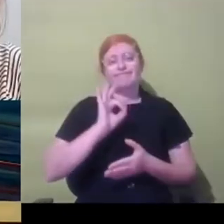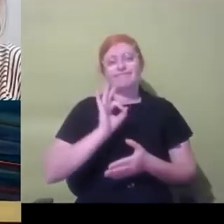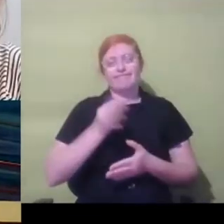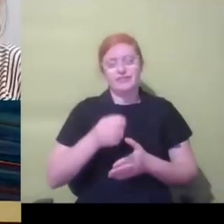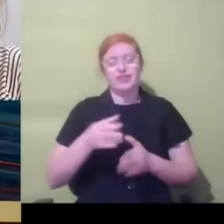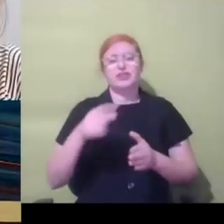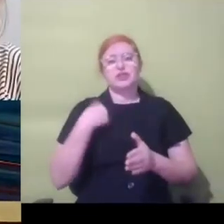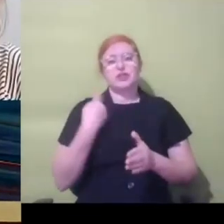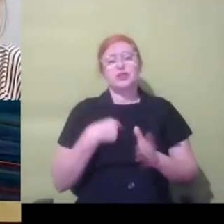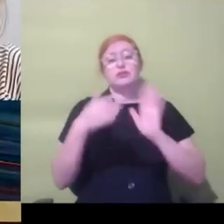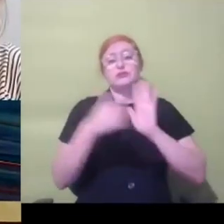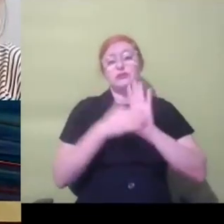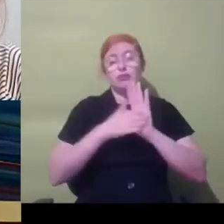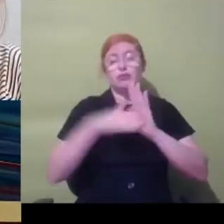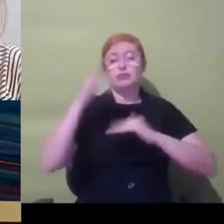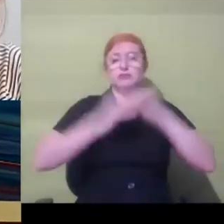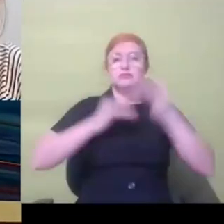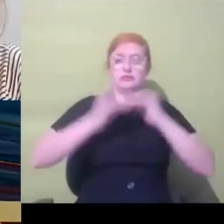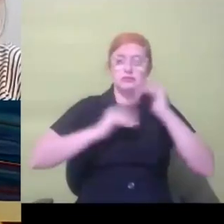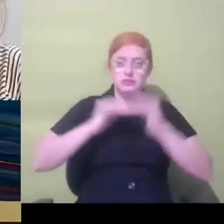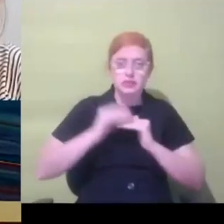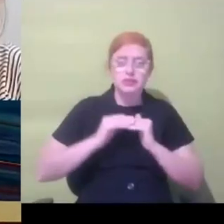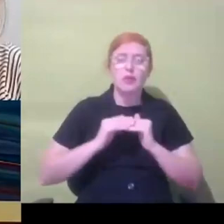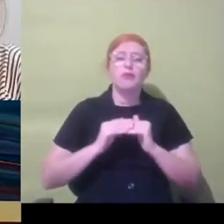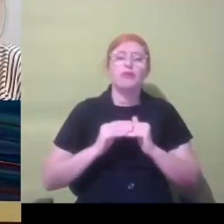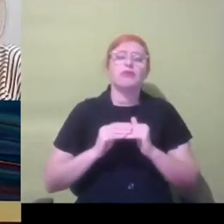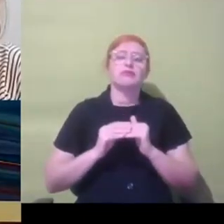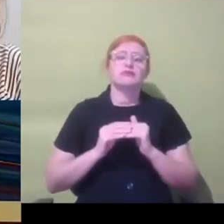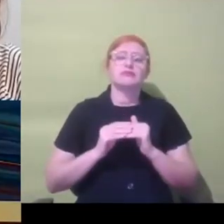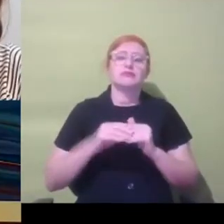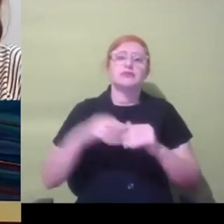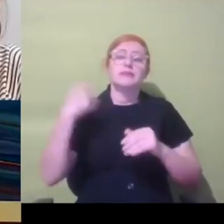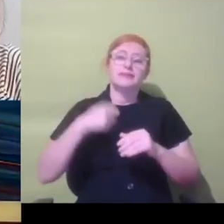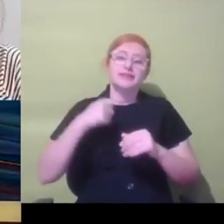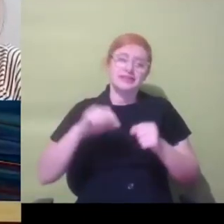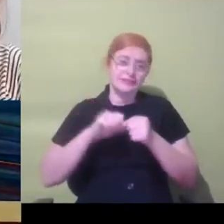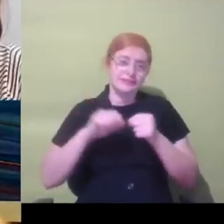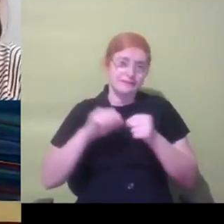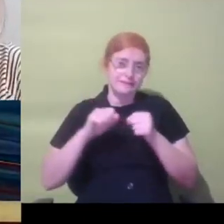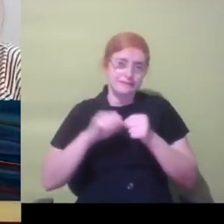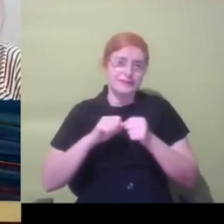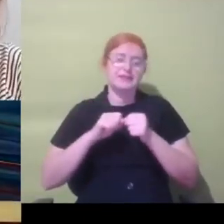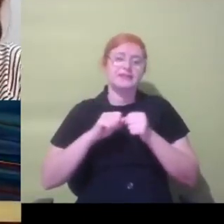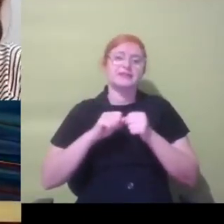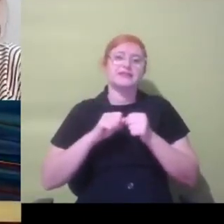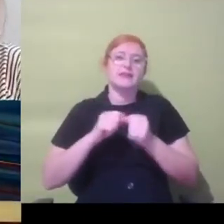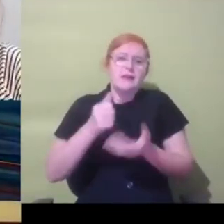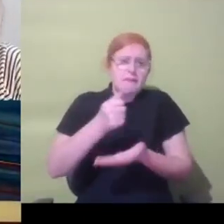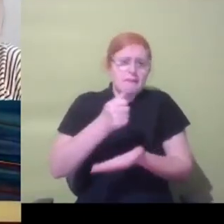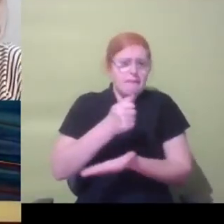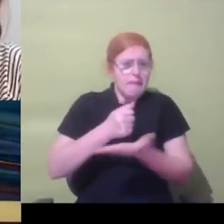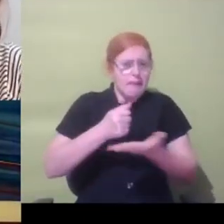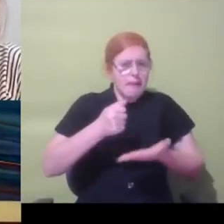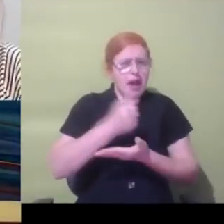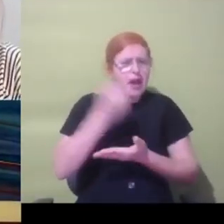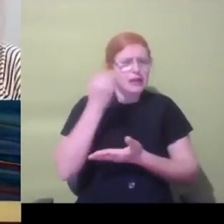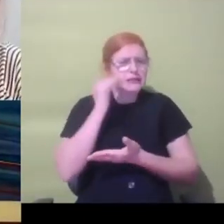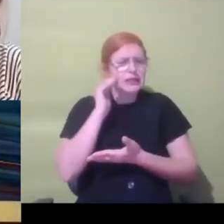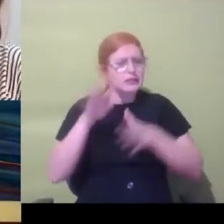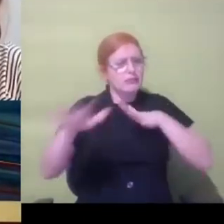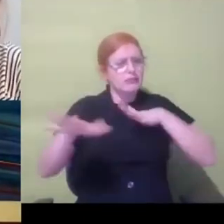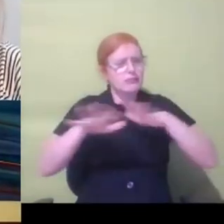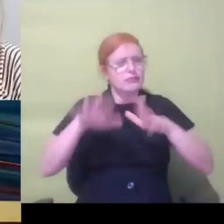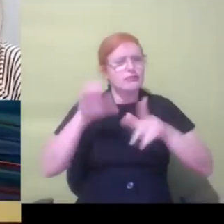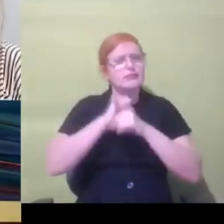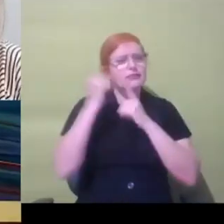a gente está propondo, essa construção de tijolinhos, né? A gente precisa fazer um alicerce do tipo, entender o movimento